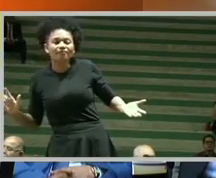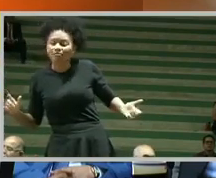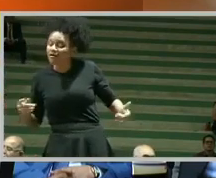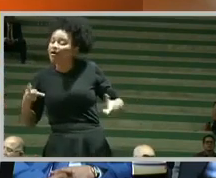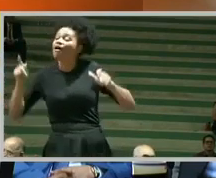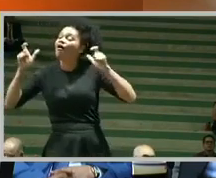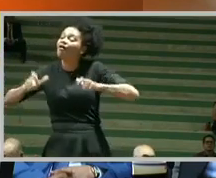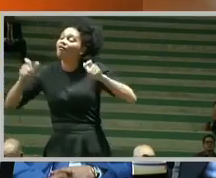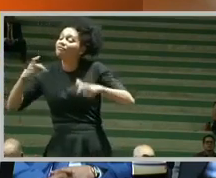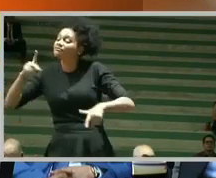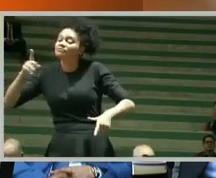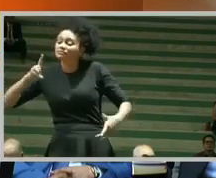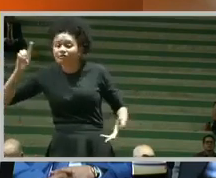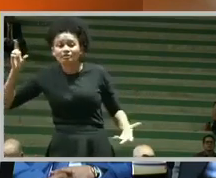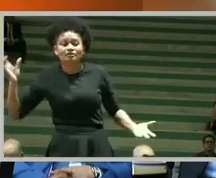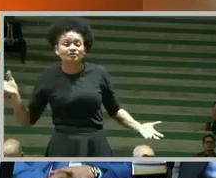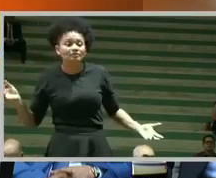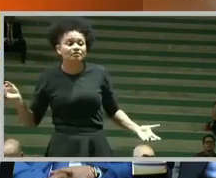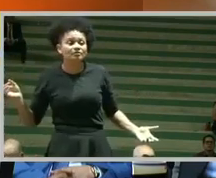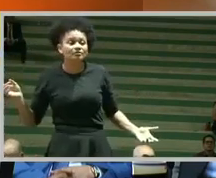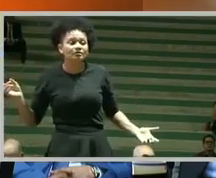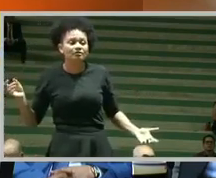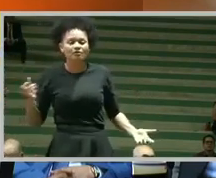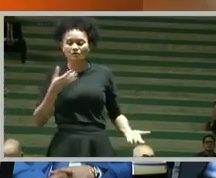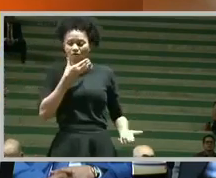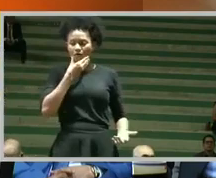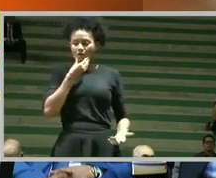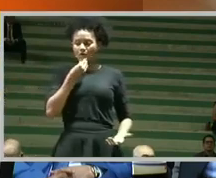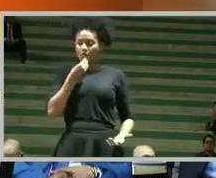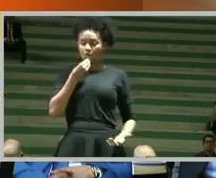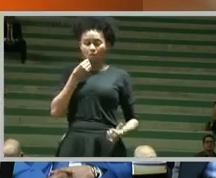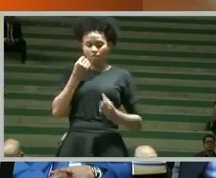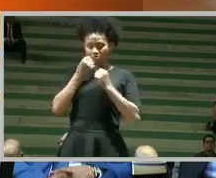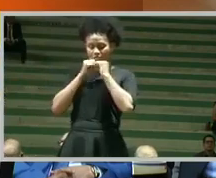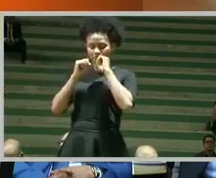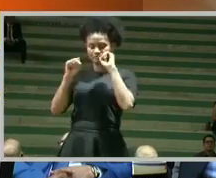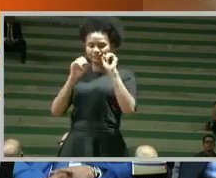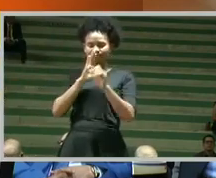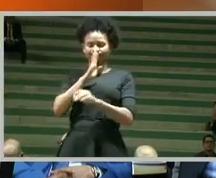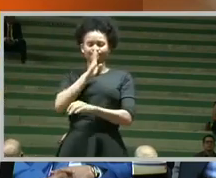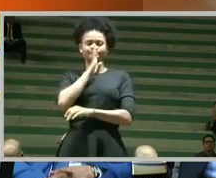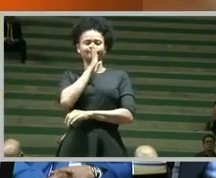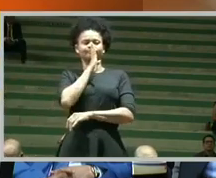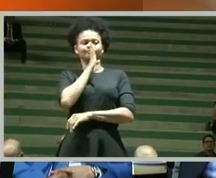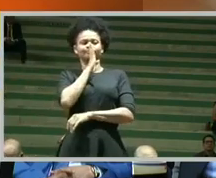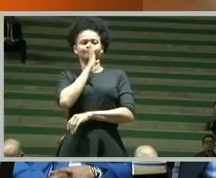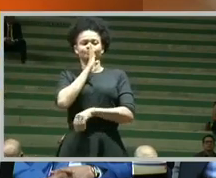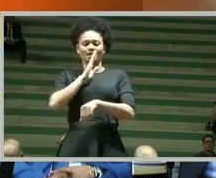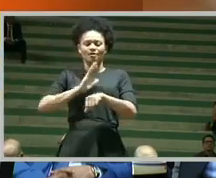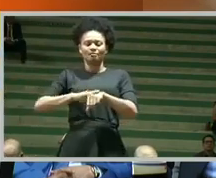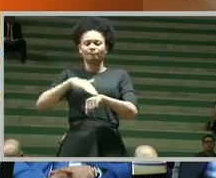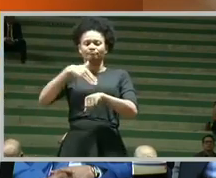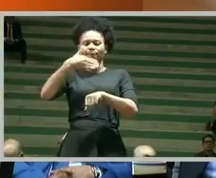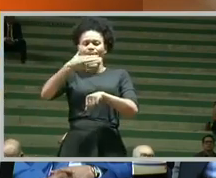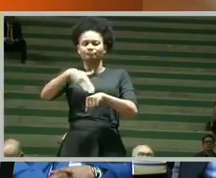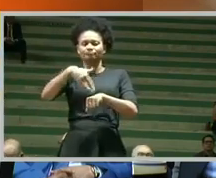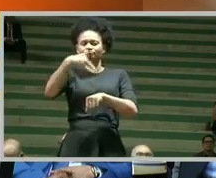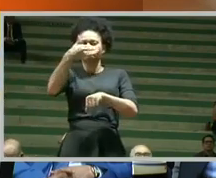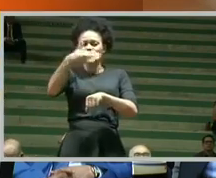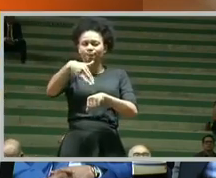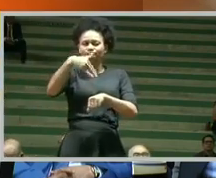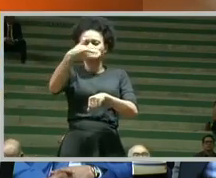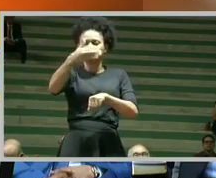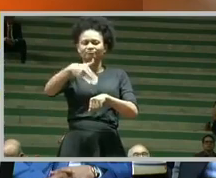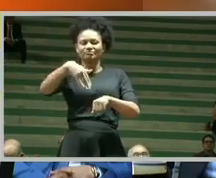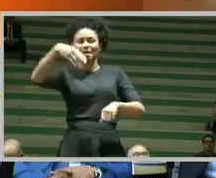Onde está o teu Deus? O salmista não dá resposta, mas o tempo daria, e deu,